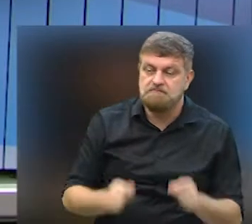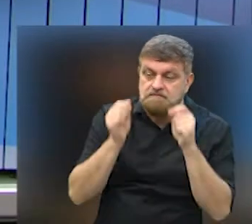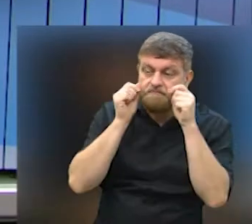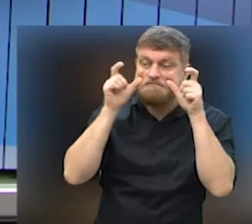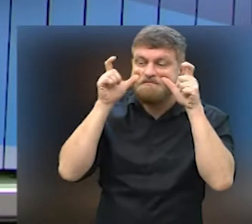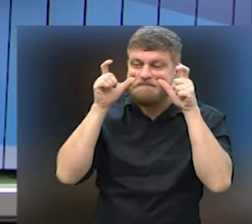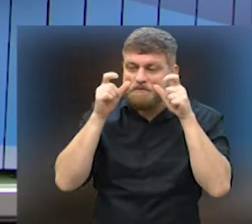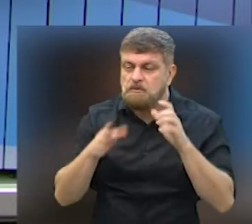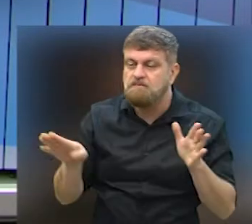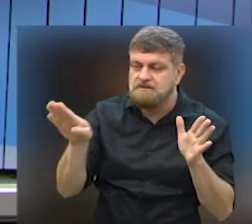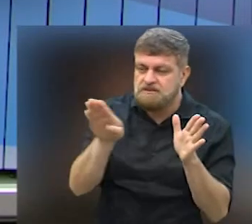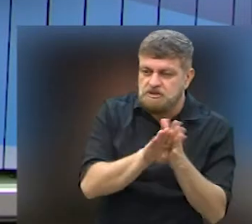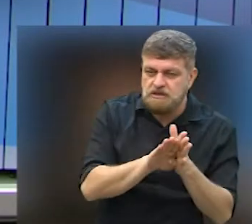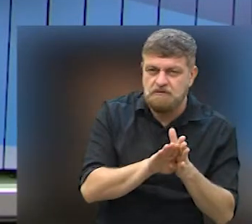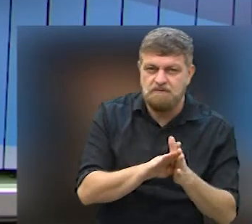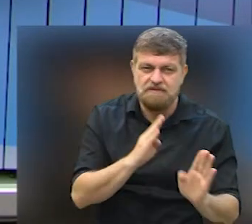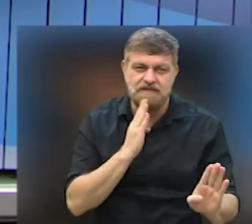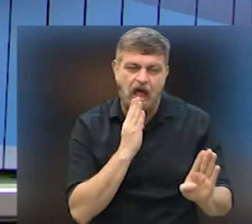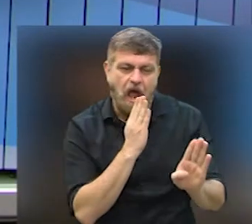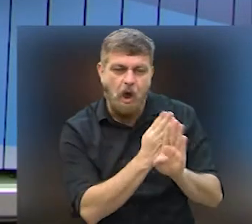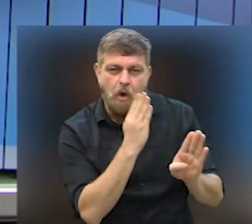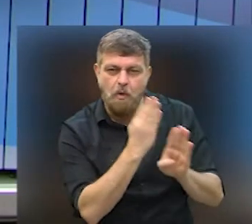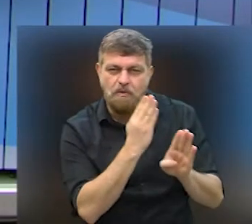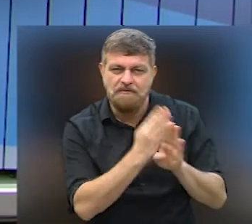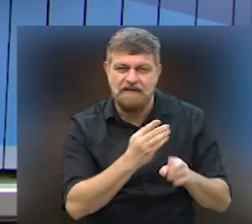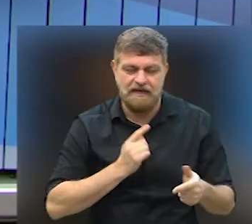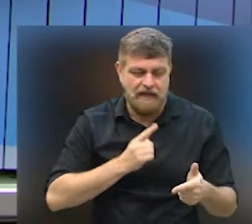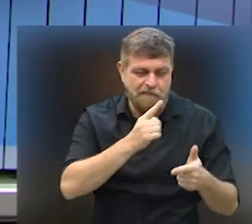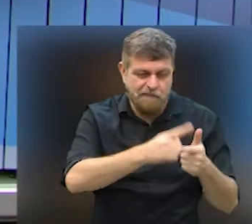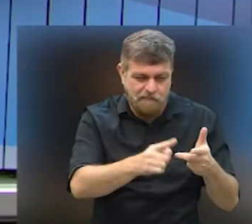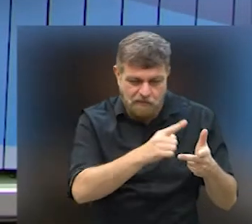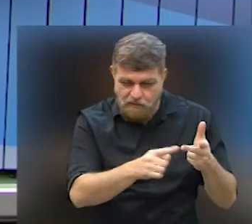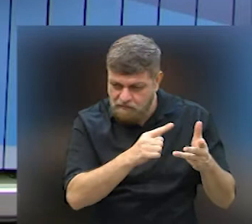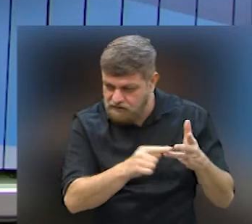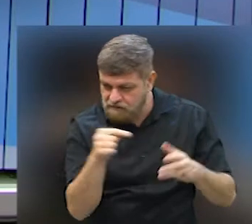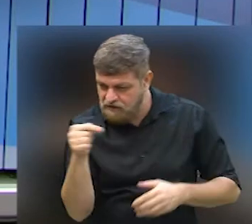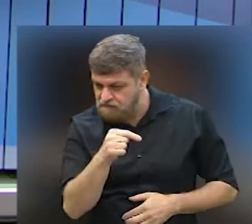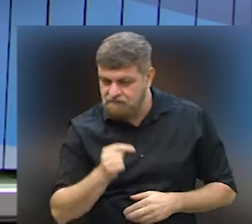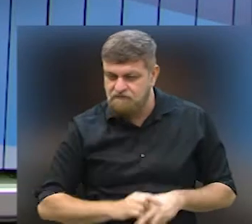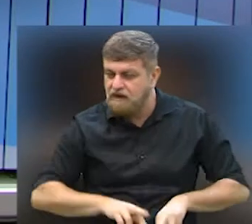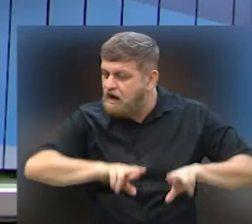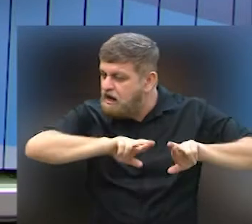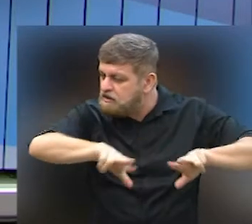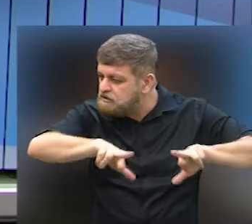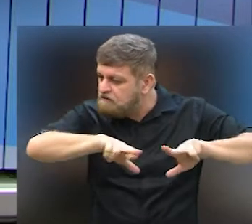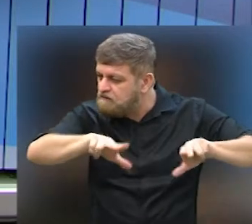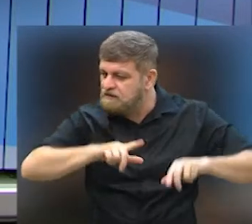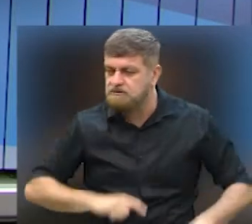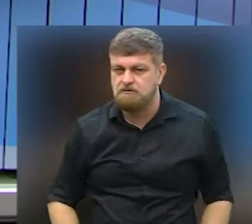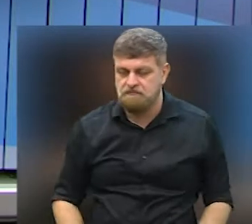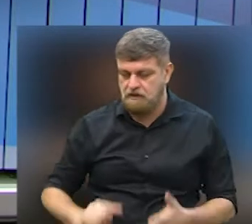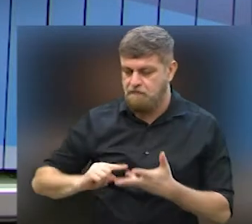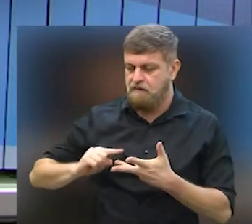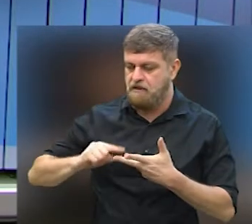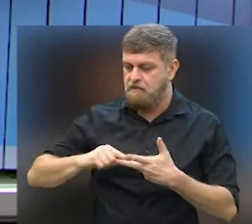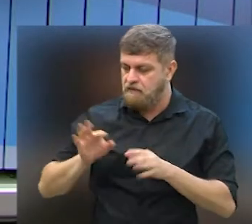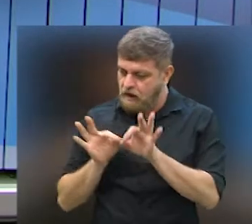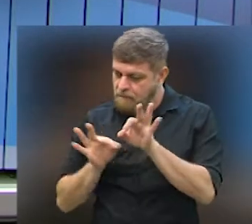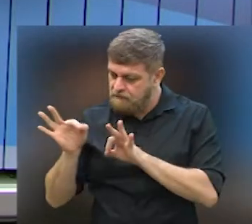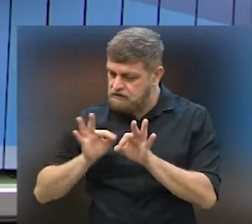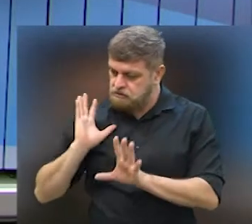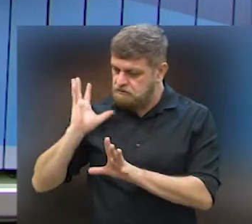atenção chegando lá? Você esperava encontrar alguma situação e chegando lá foi diferente? Ou tudo que